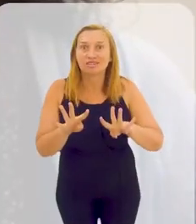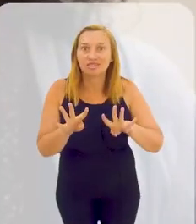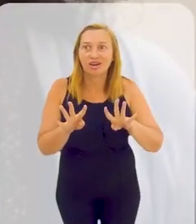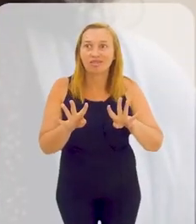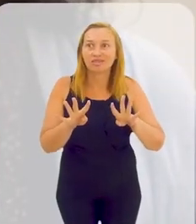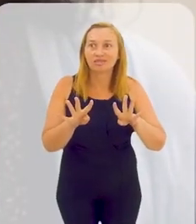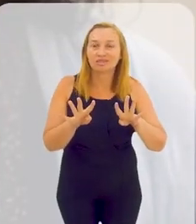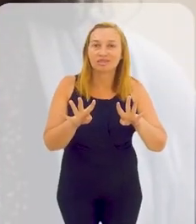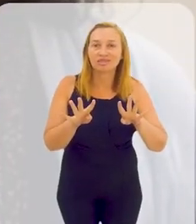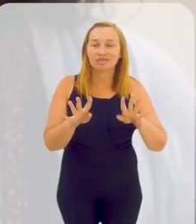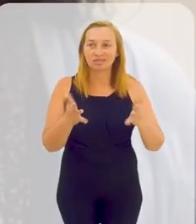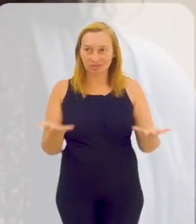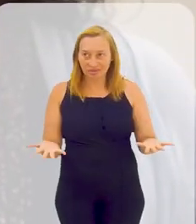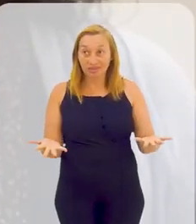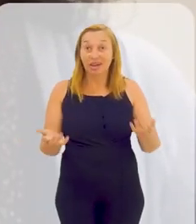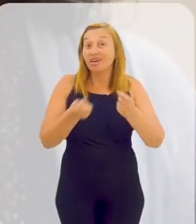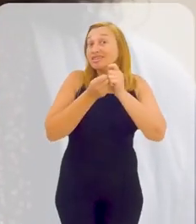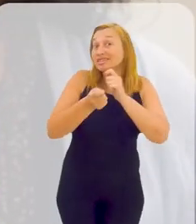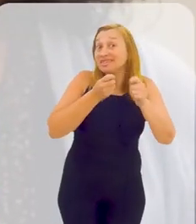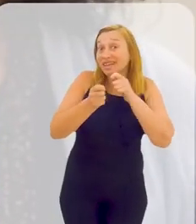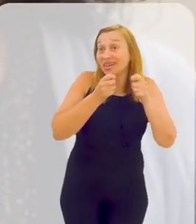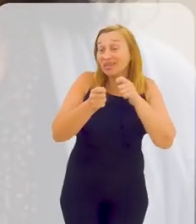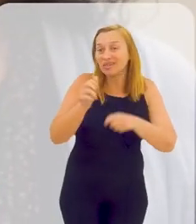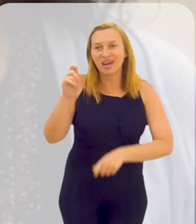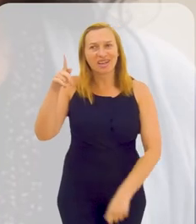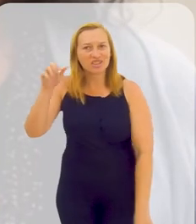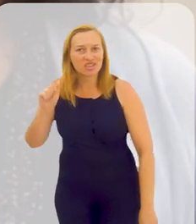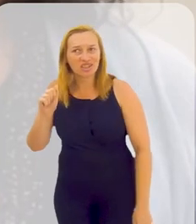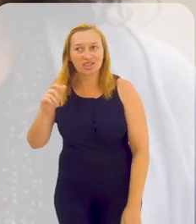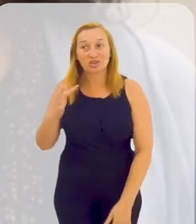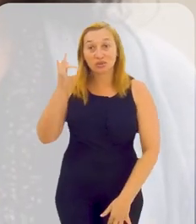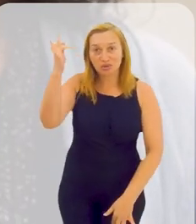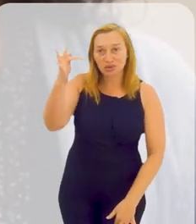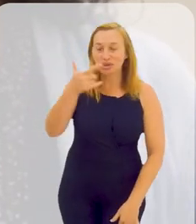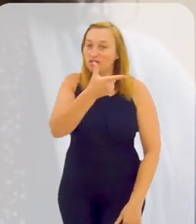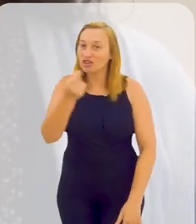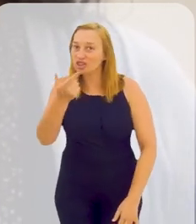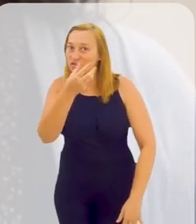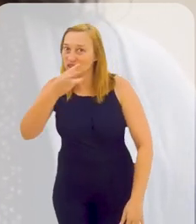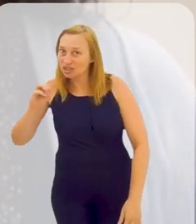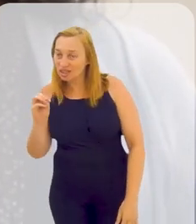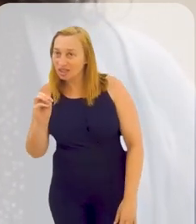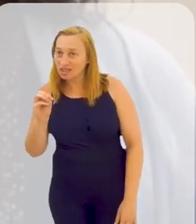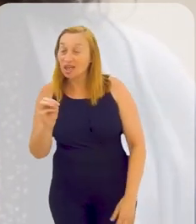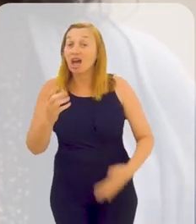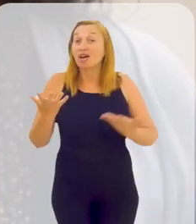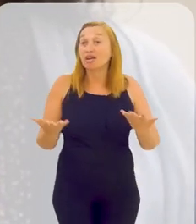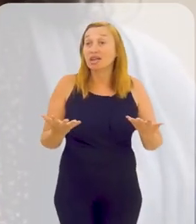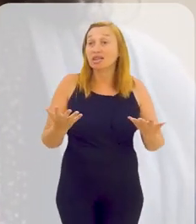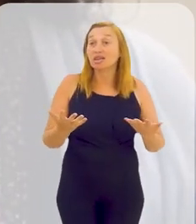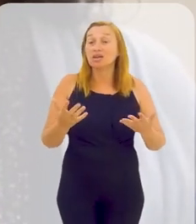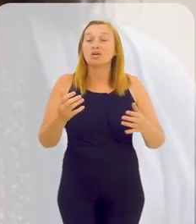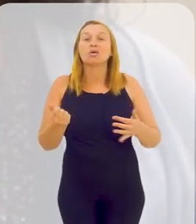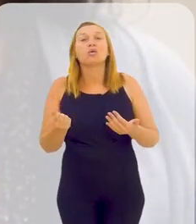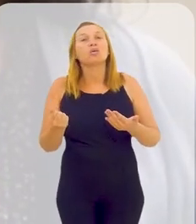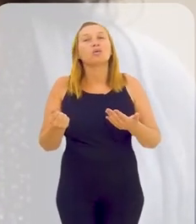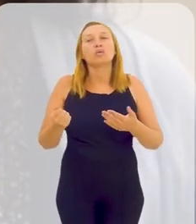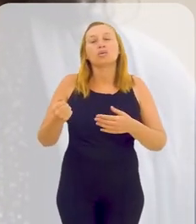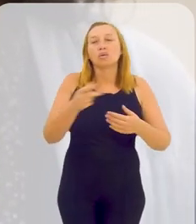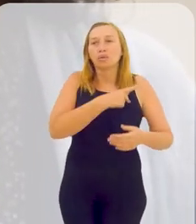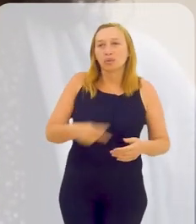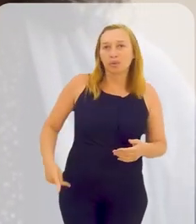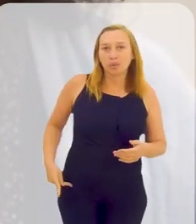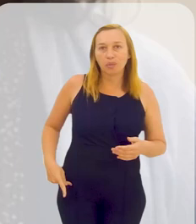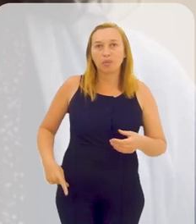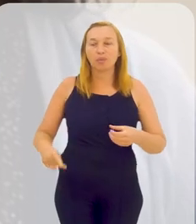Atenção, alerta de spoiler. Em entrevista para a Agenda de Futuro, edição 2023, o presidente da Associação Brasileira de